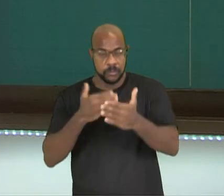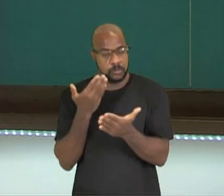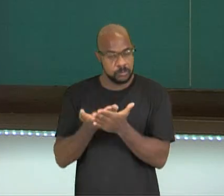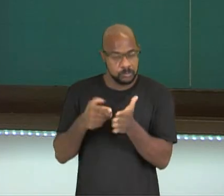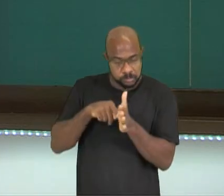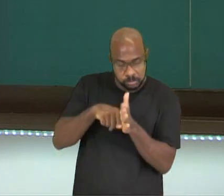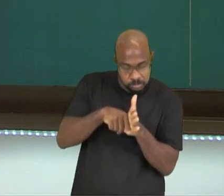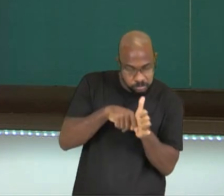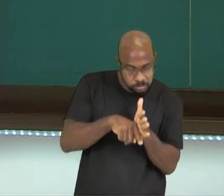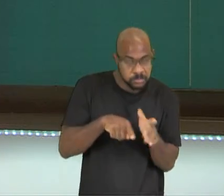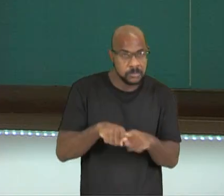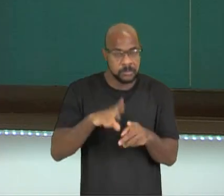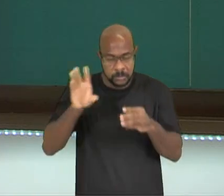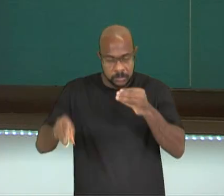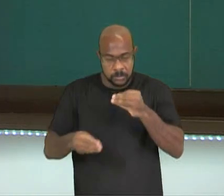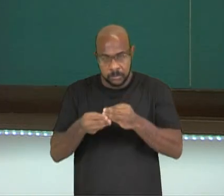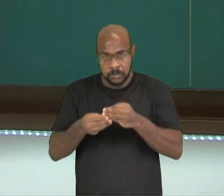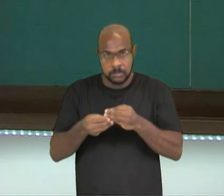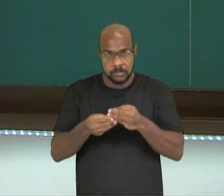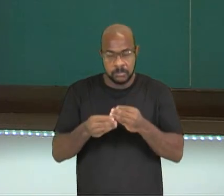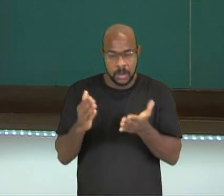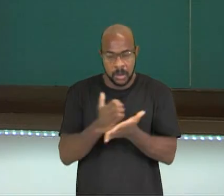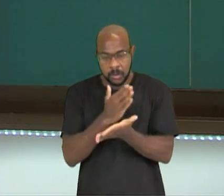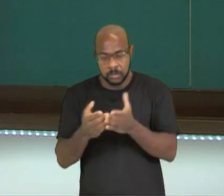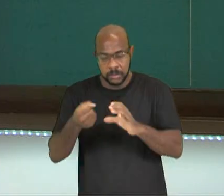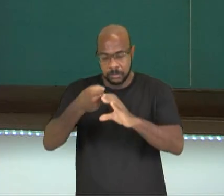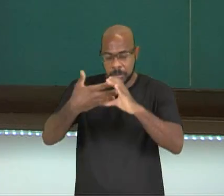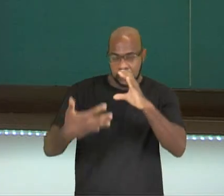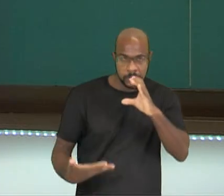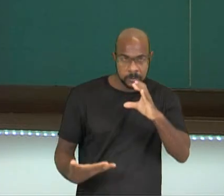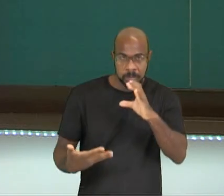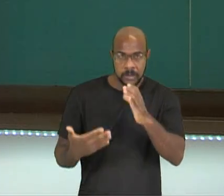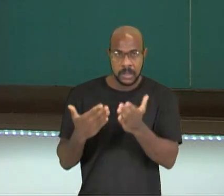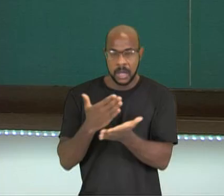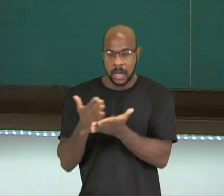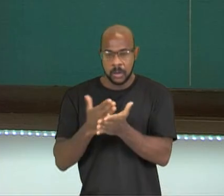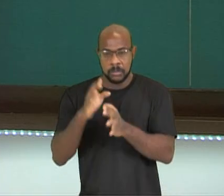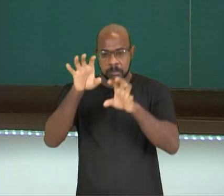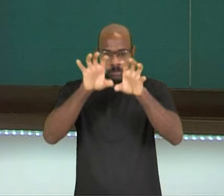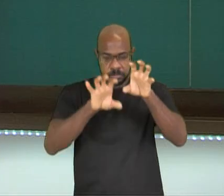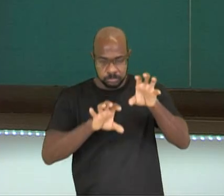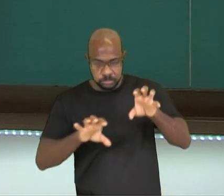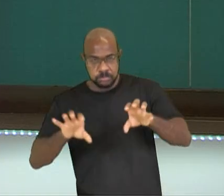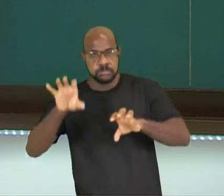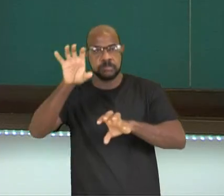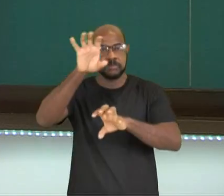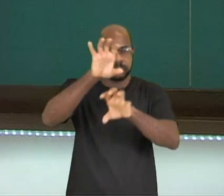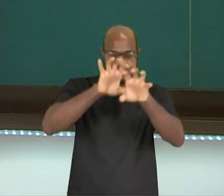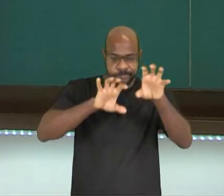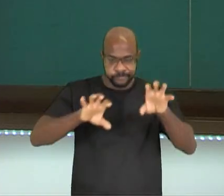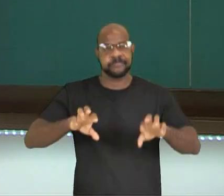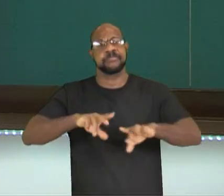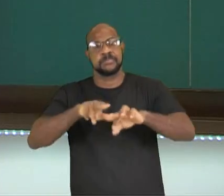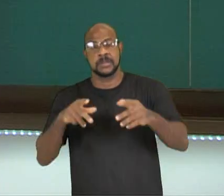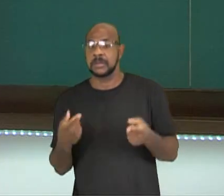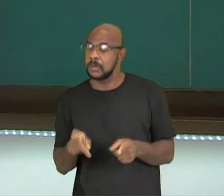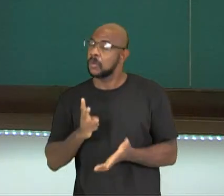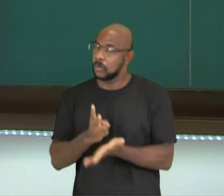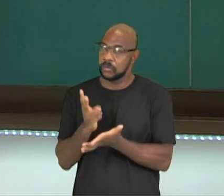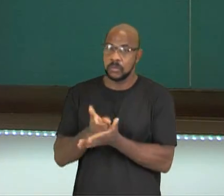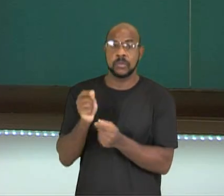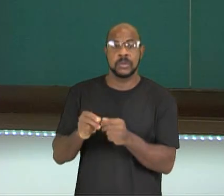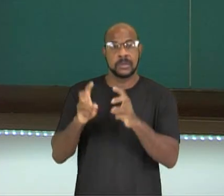e ele acrescentou algumas características ali, algumas divisões a mais. Continuou tratando